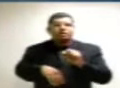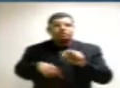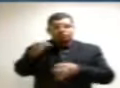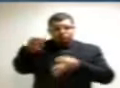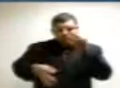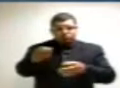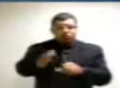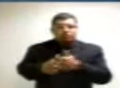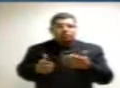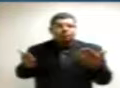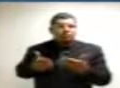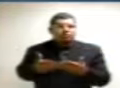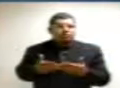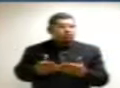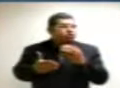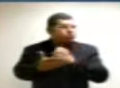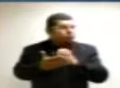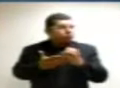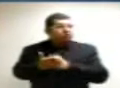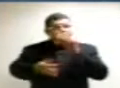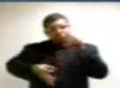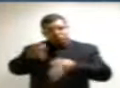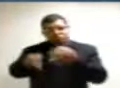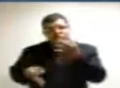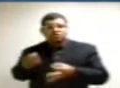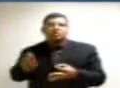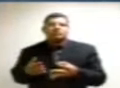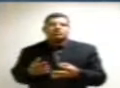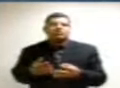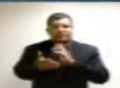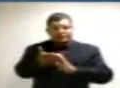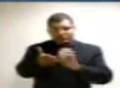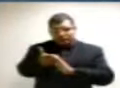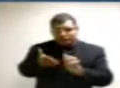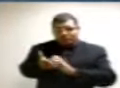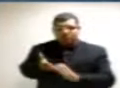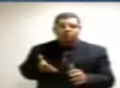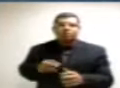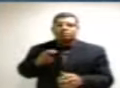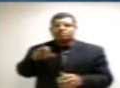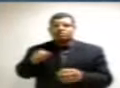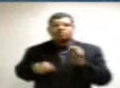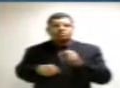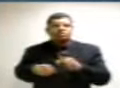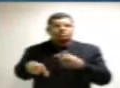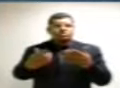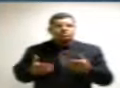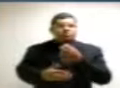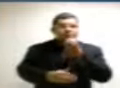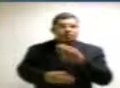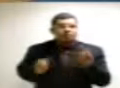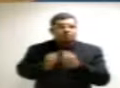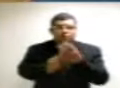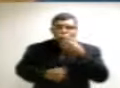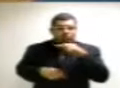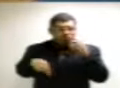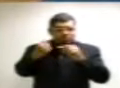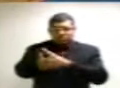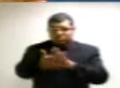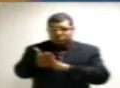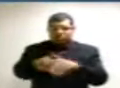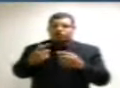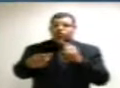de juízes de primeira instância, de oficiais de justiça, de secretários nas varas, do que de desembargadores, não estou mais nem